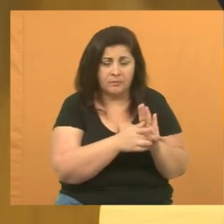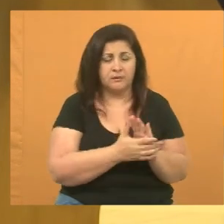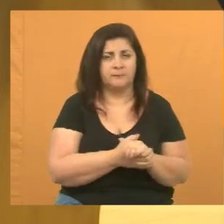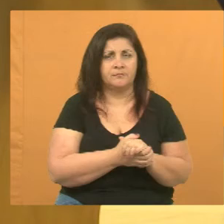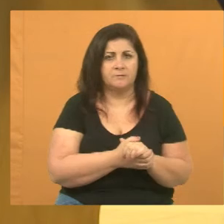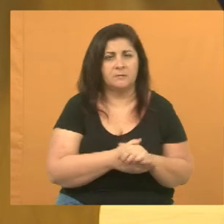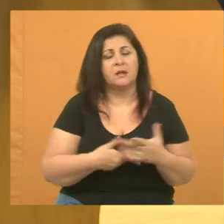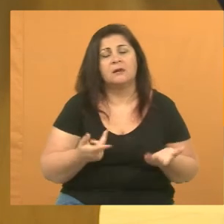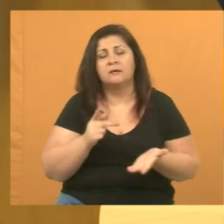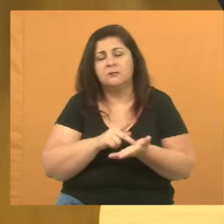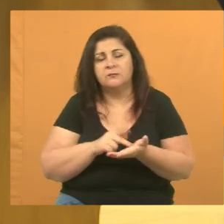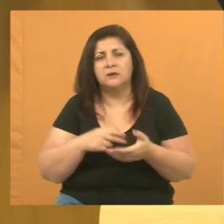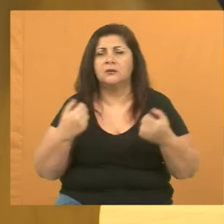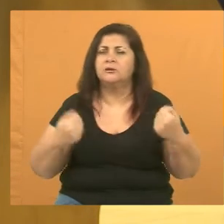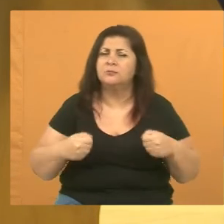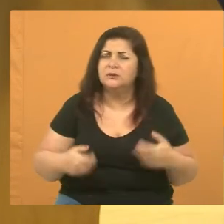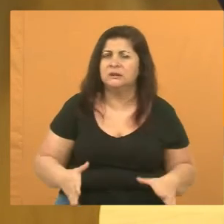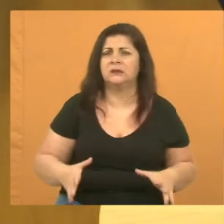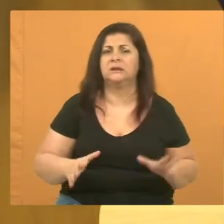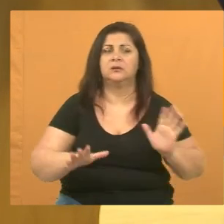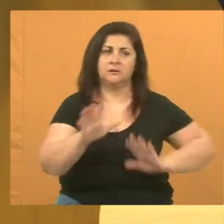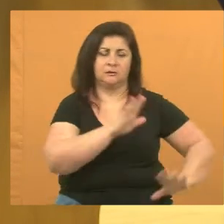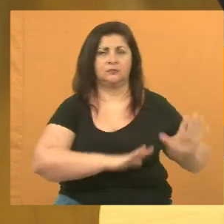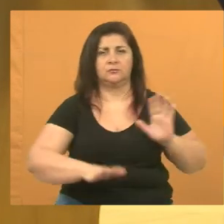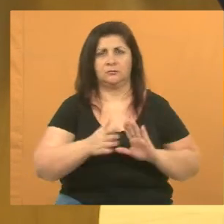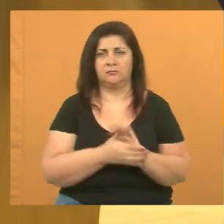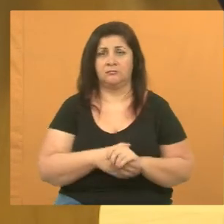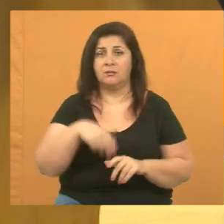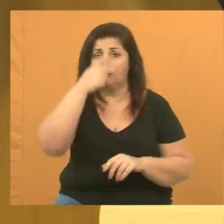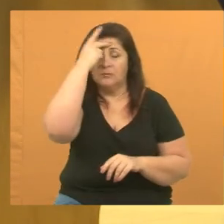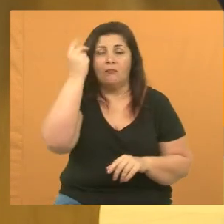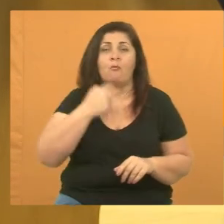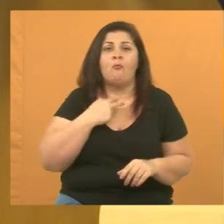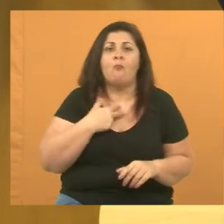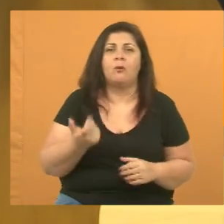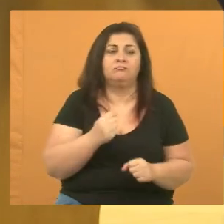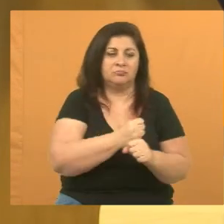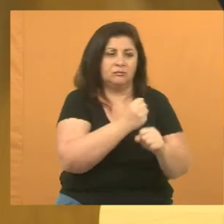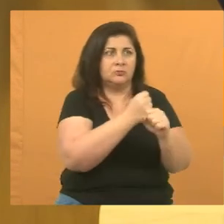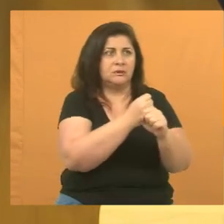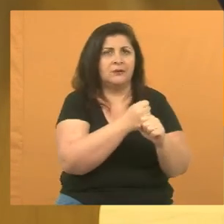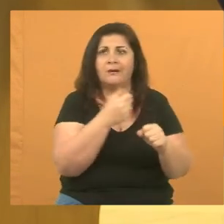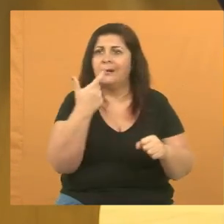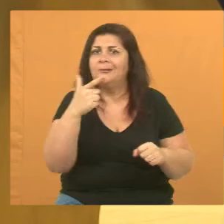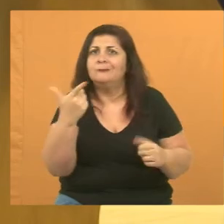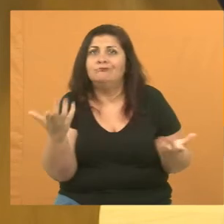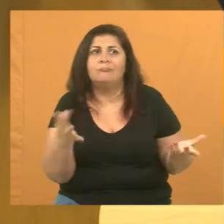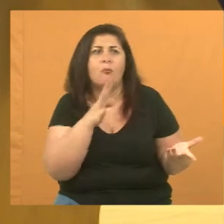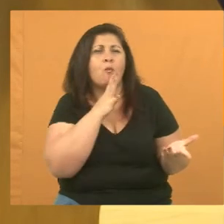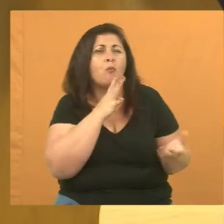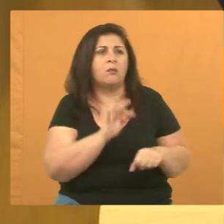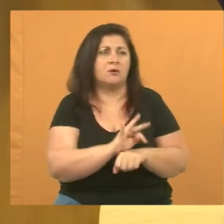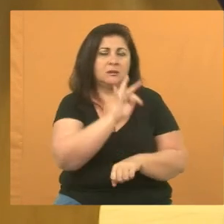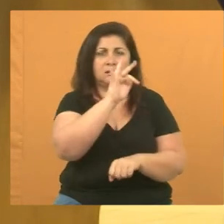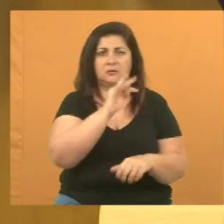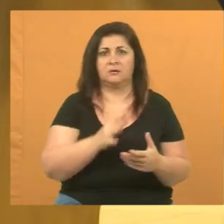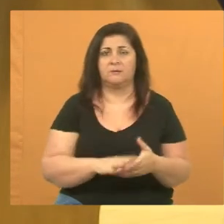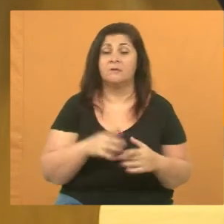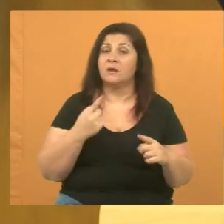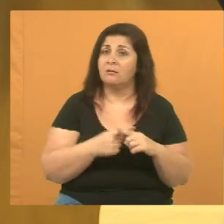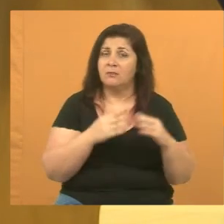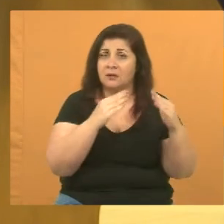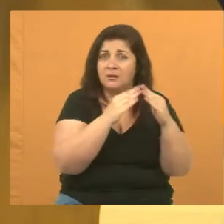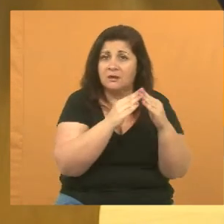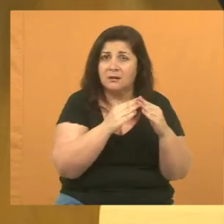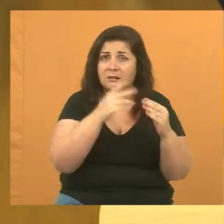ela de fato tem que ser atacada. As pessoas não podem construir sem ter esse conhecimento técnico, né? Porque o imóvel